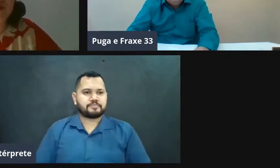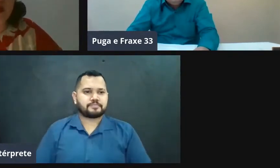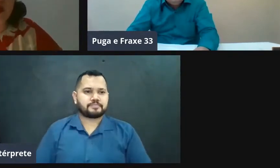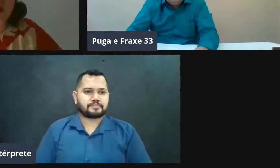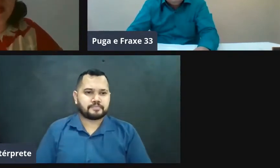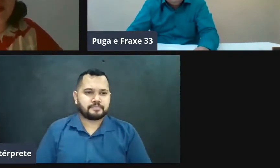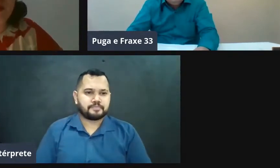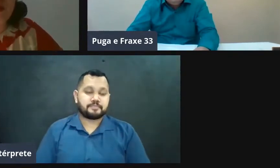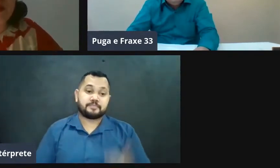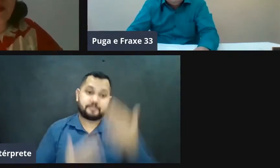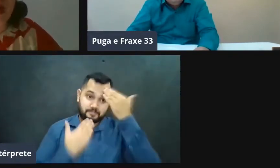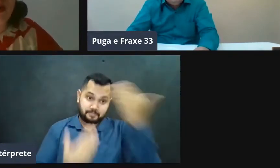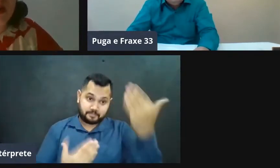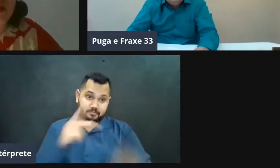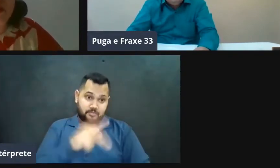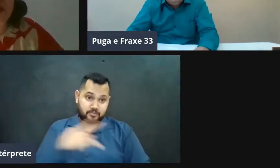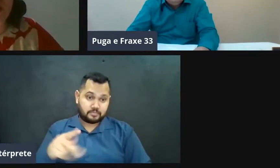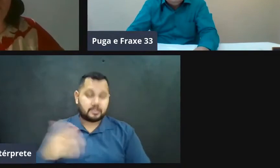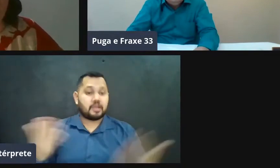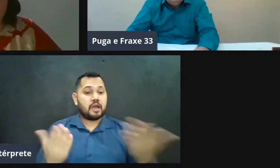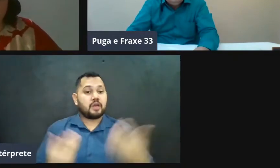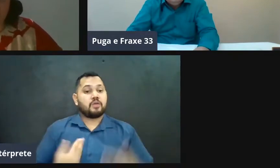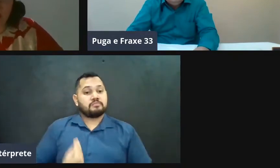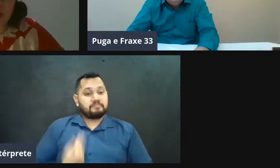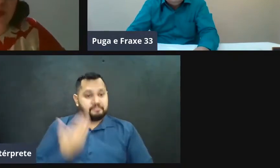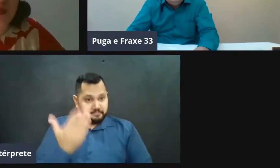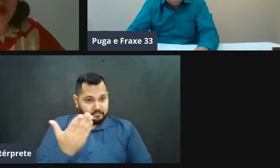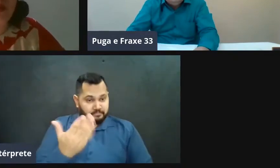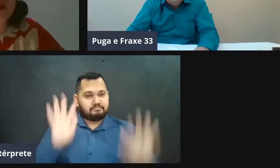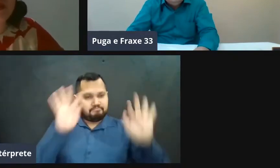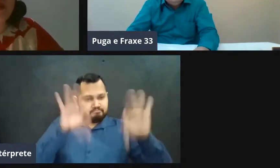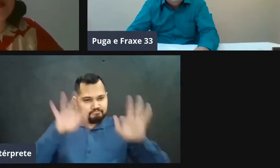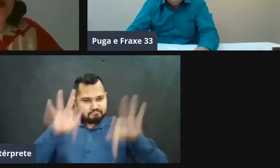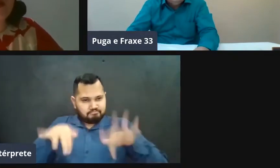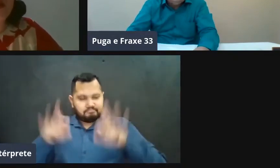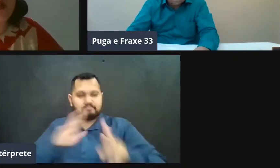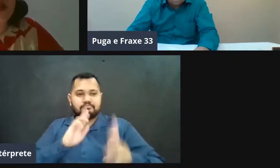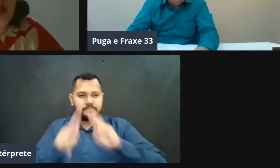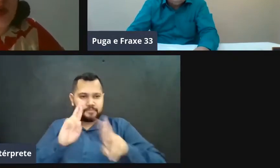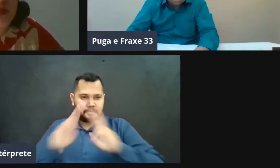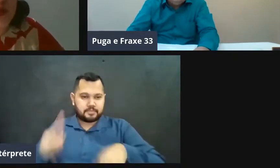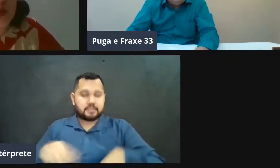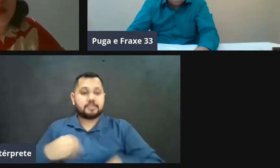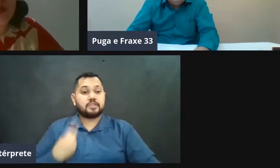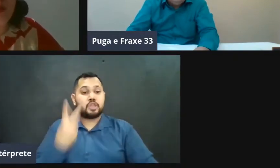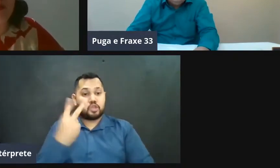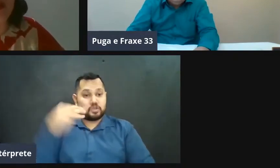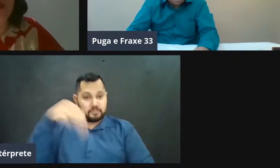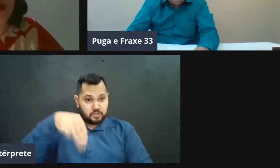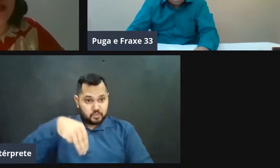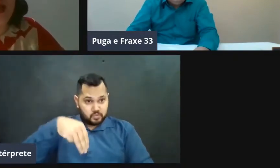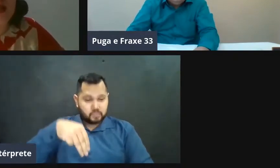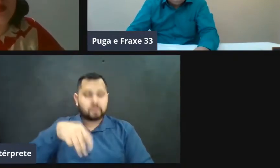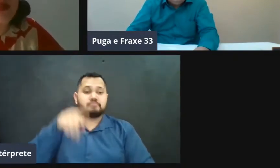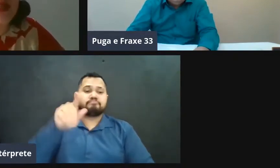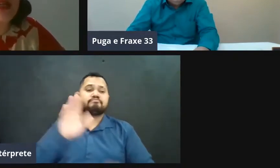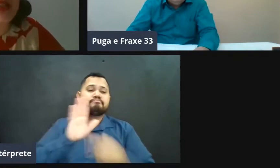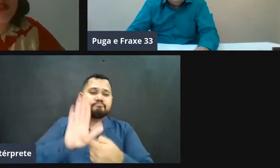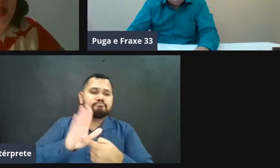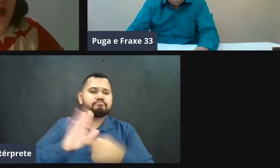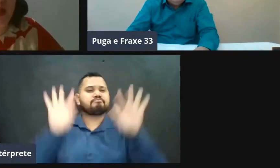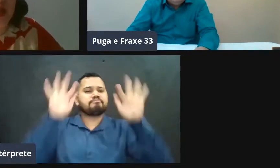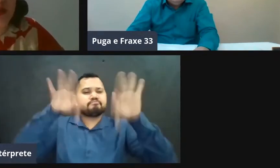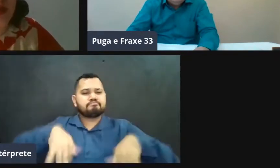Obrigada, professor. Agora, o senhor terminou as perguntas, o senhor vai ter 2 minutos para poder apresentar a sua mensagem